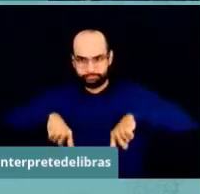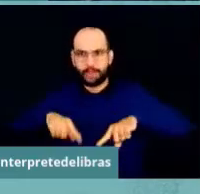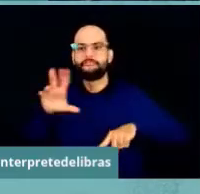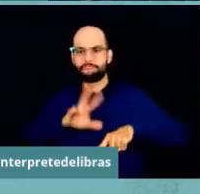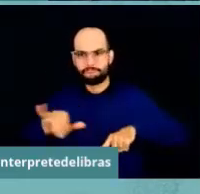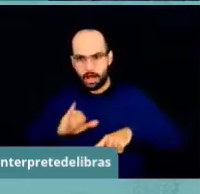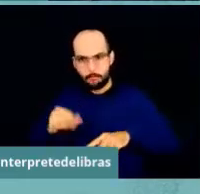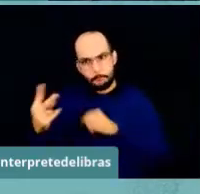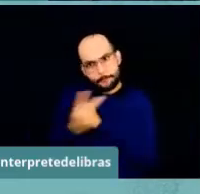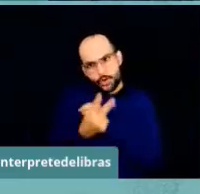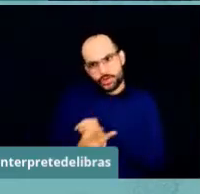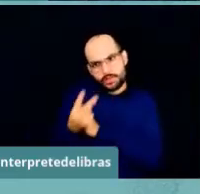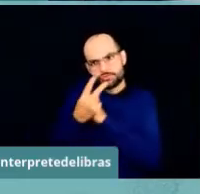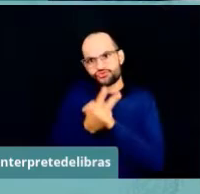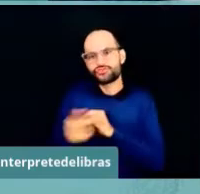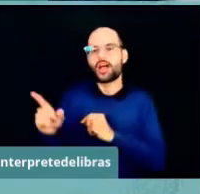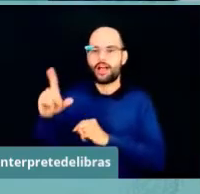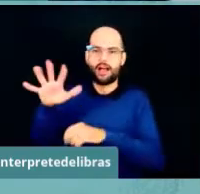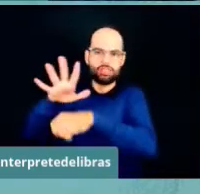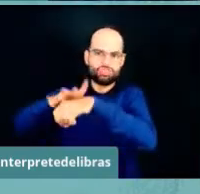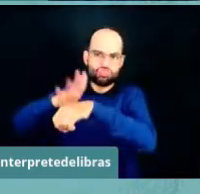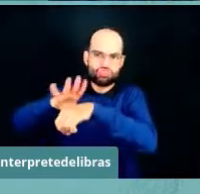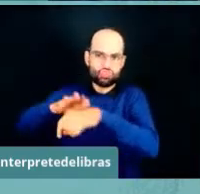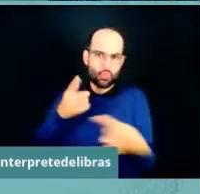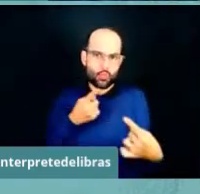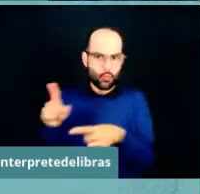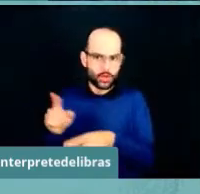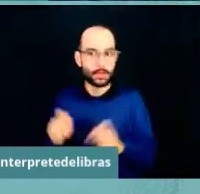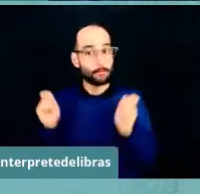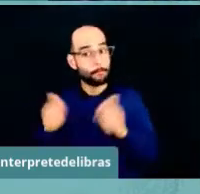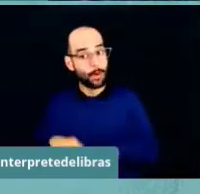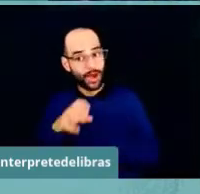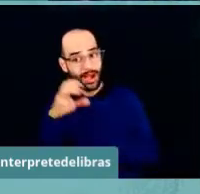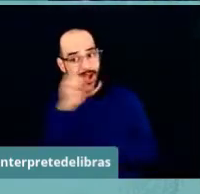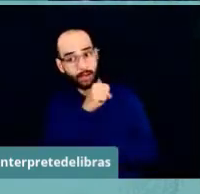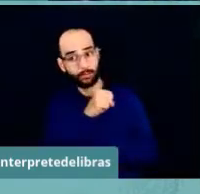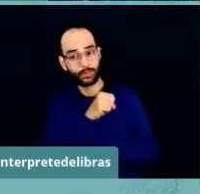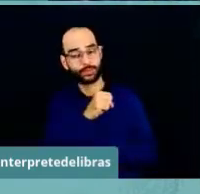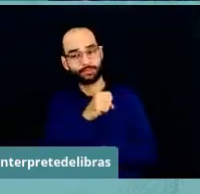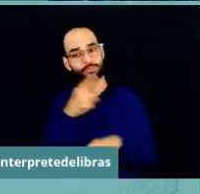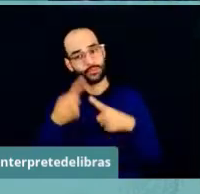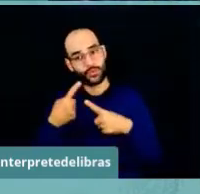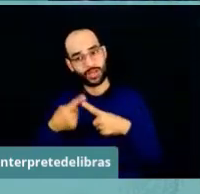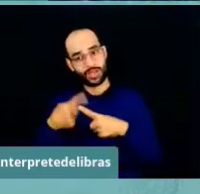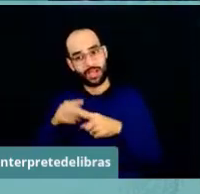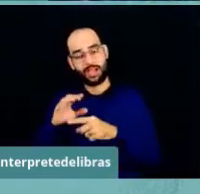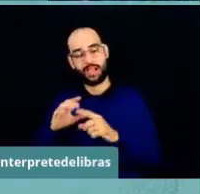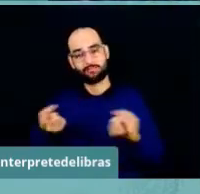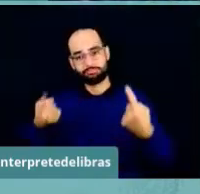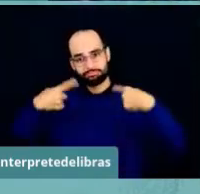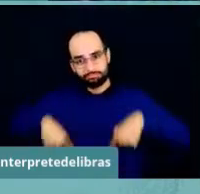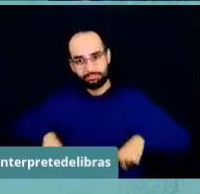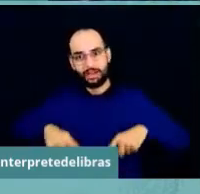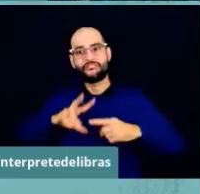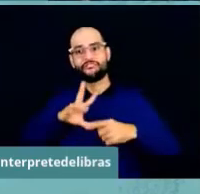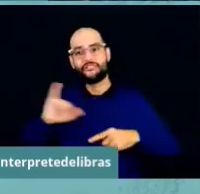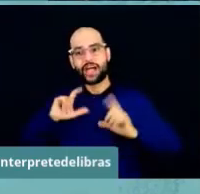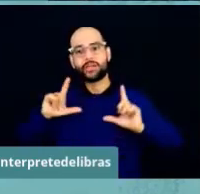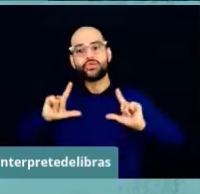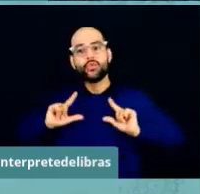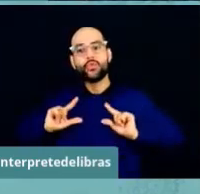da doença, mas, como eu falei, pode ser de curta duração, porque esses anticorpos podem diminuir seus níveis ao longo do